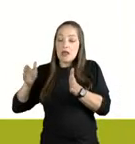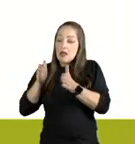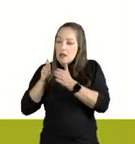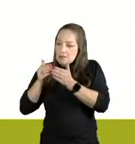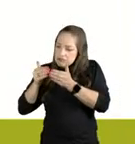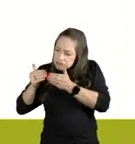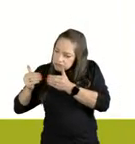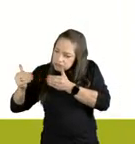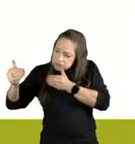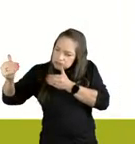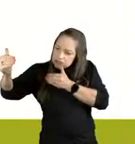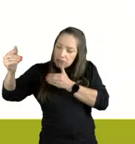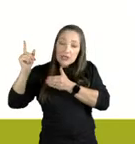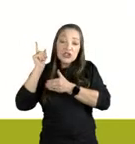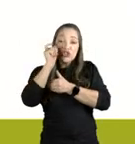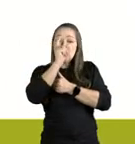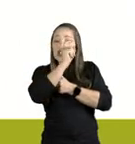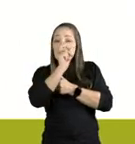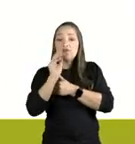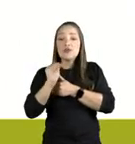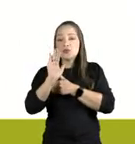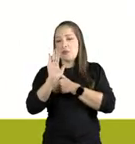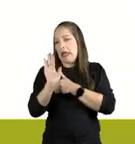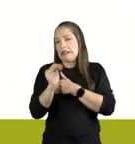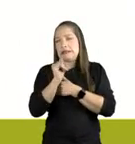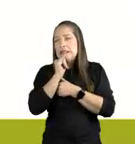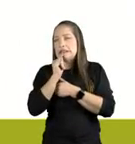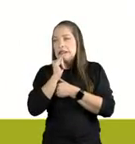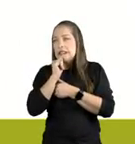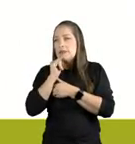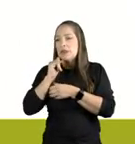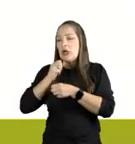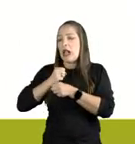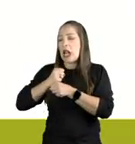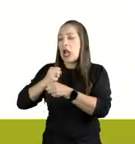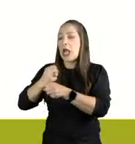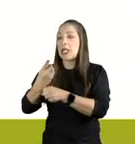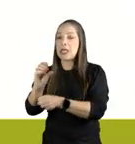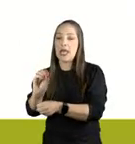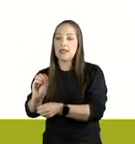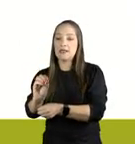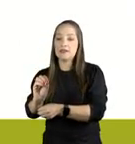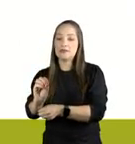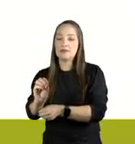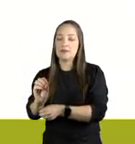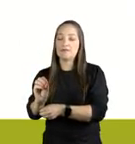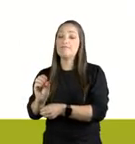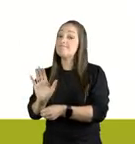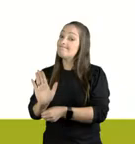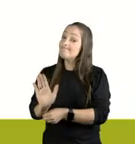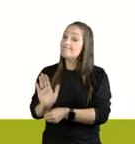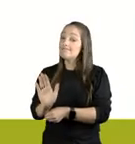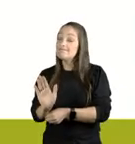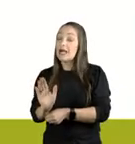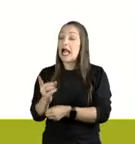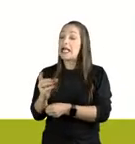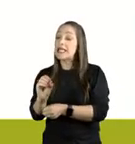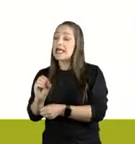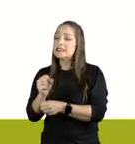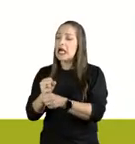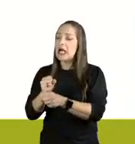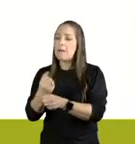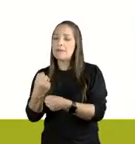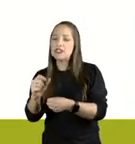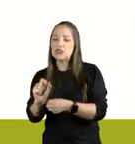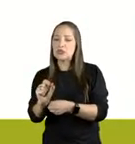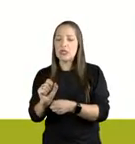né? Algo daqui 10 anos, né? Que eu preciso daqui 10 anos? Então, pode ser sua casa, pode